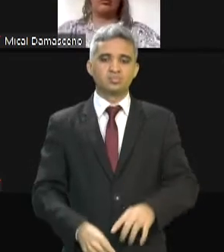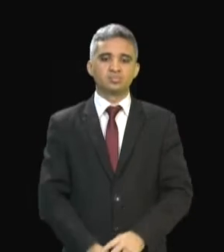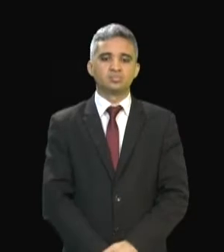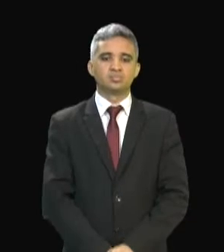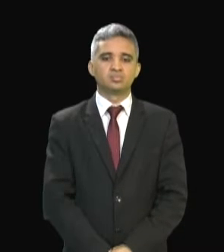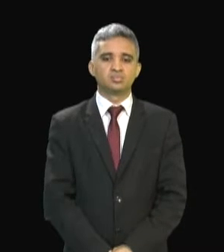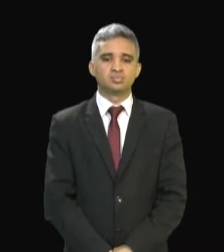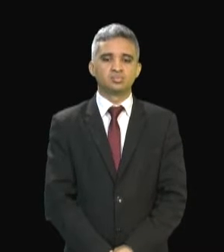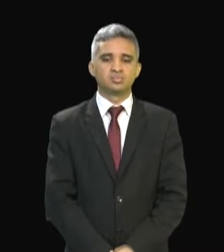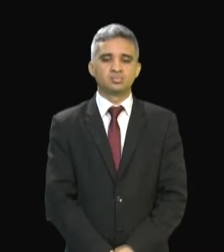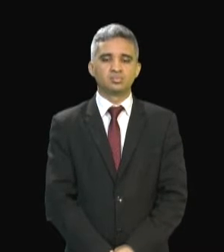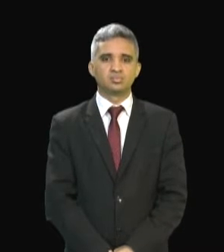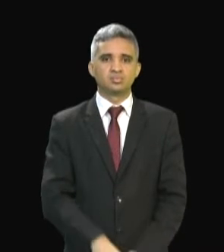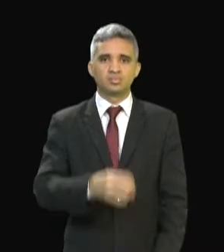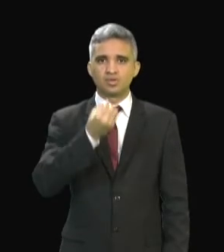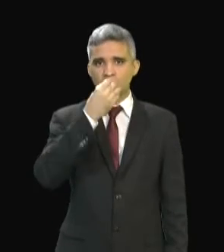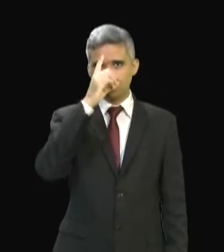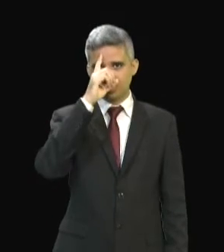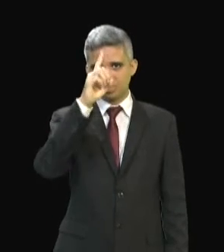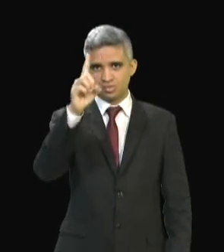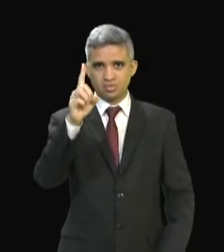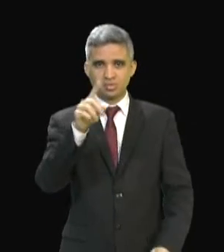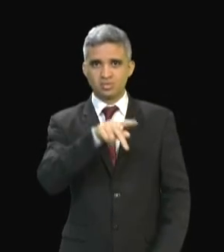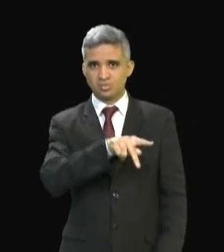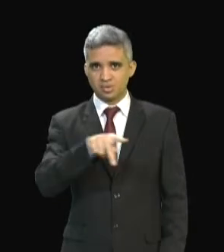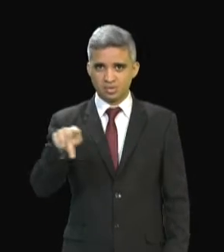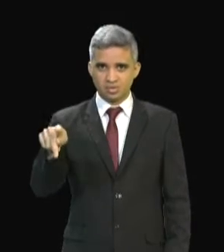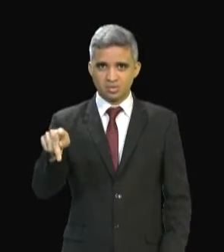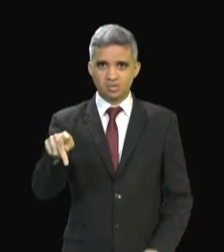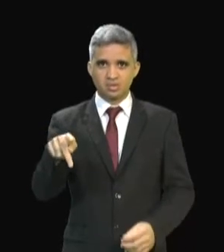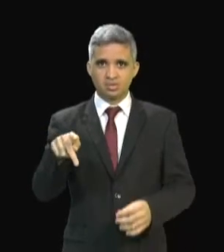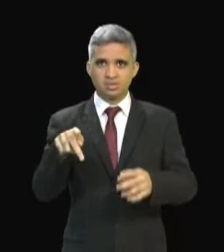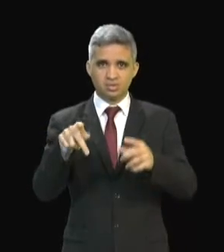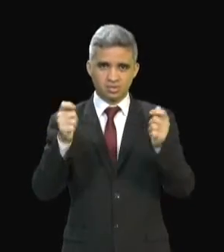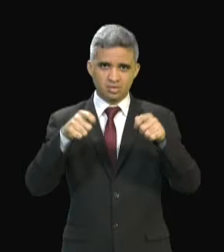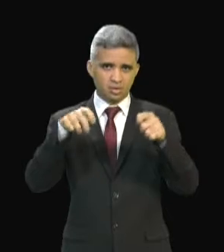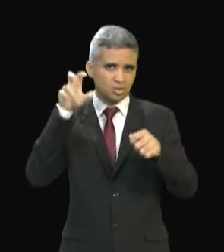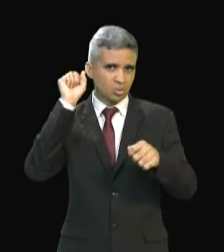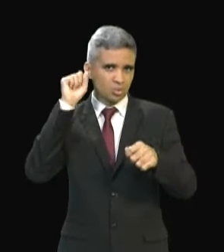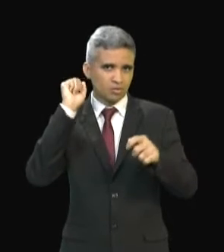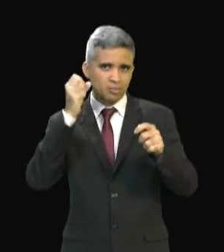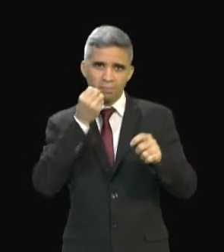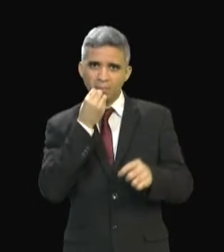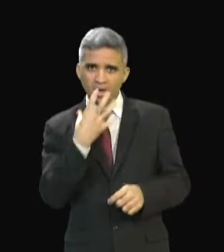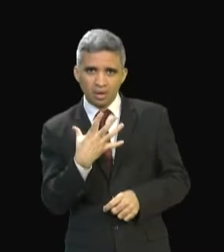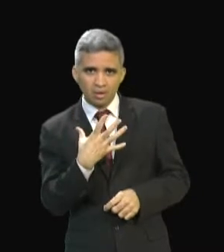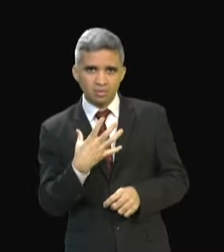Bom dia, presidente. O áudio tá me escutando bem? Estamos ouvindo bem.